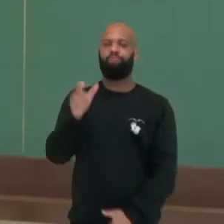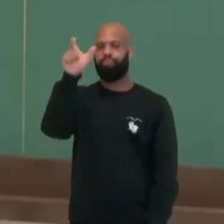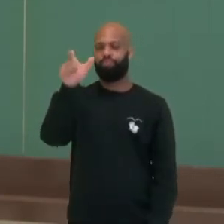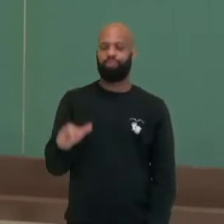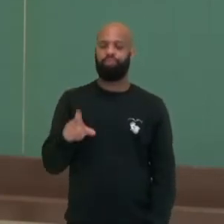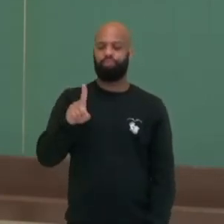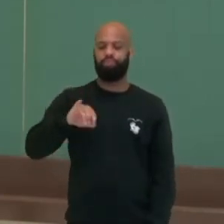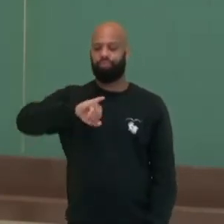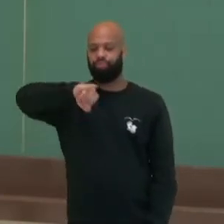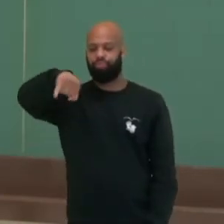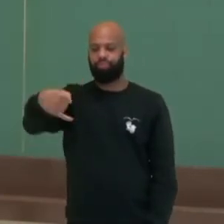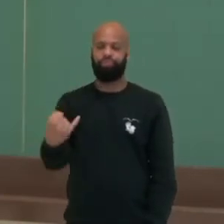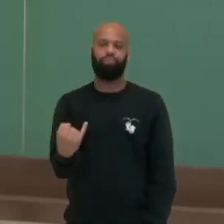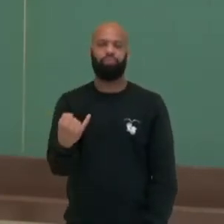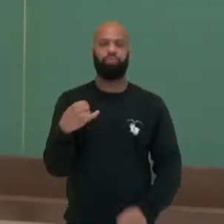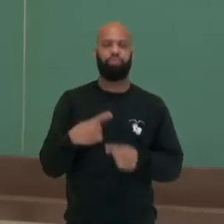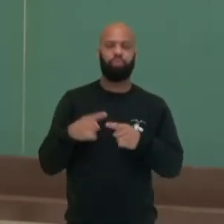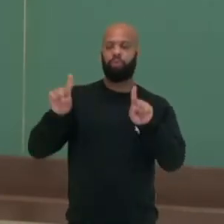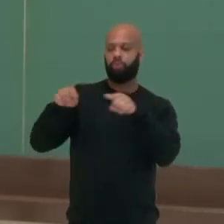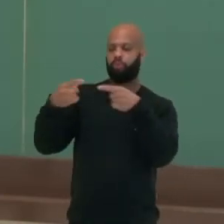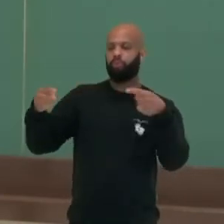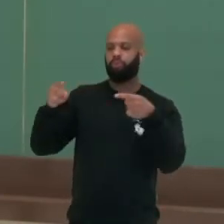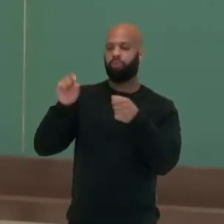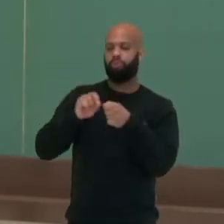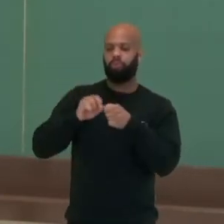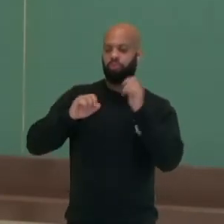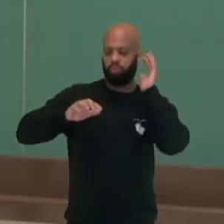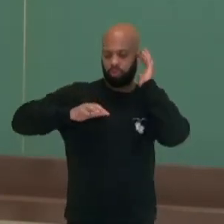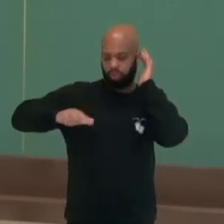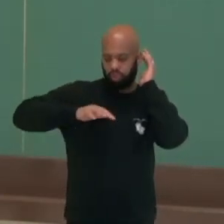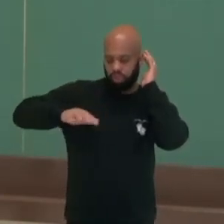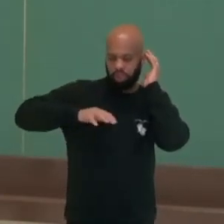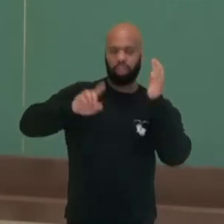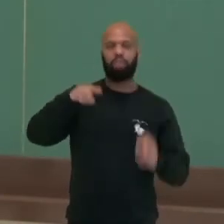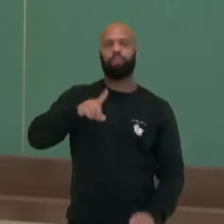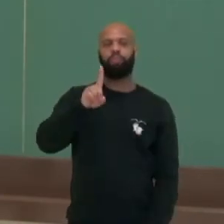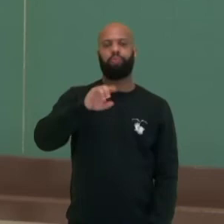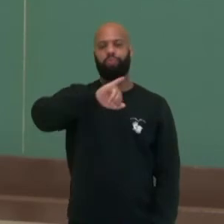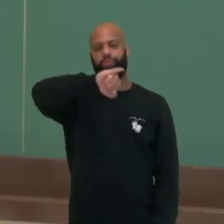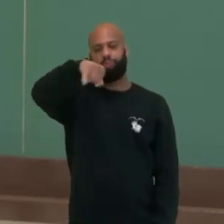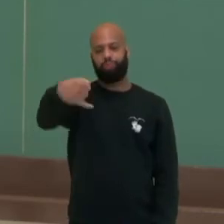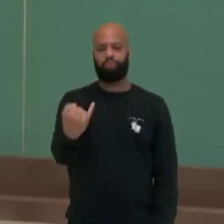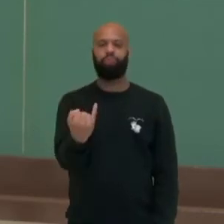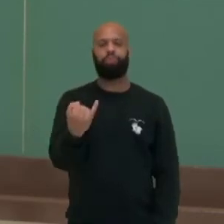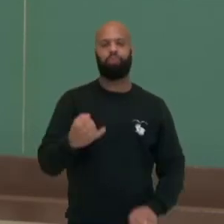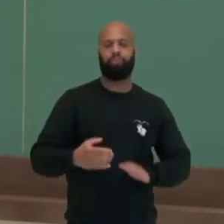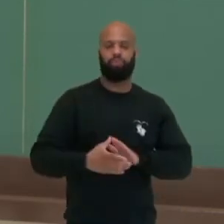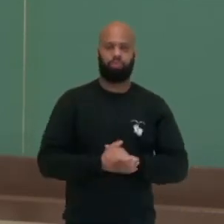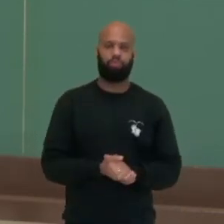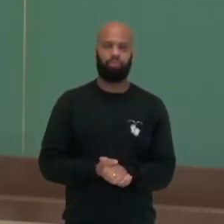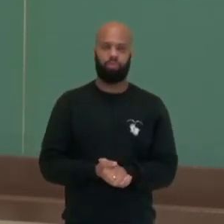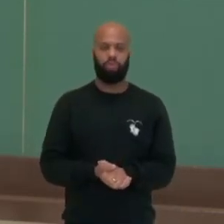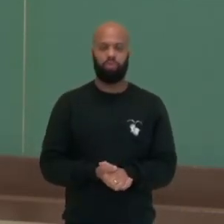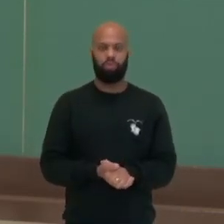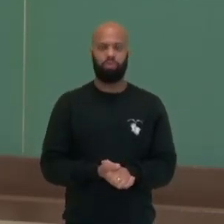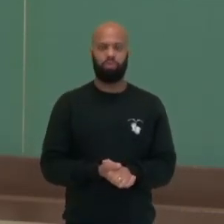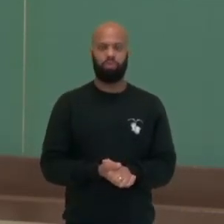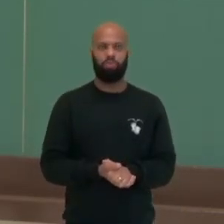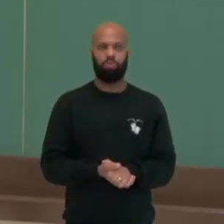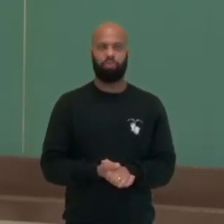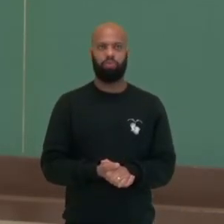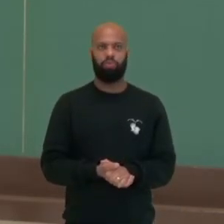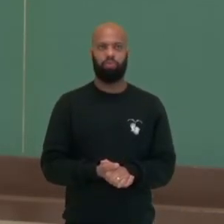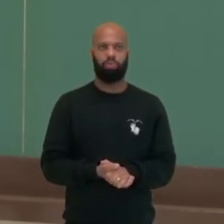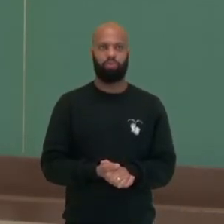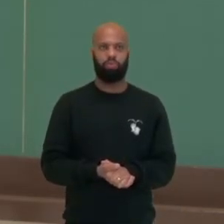né, músico que acaba operando os toca-discos, as famosas picapes, e produzindo um som